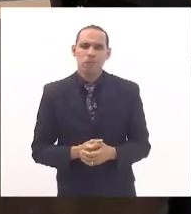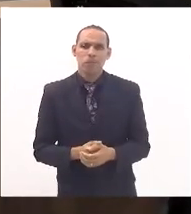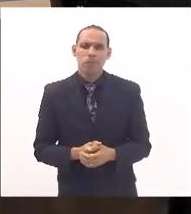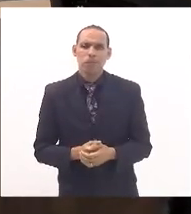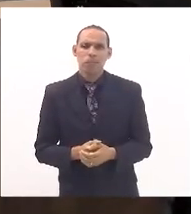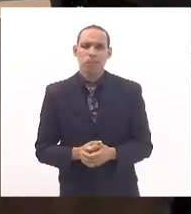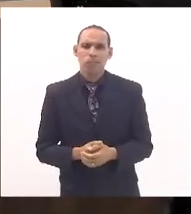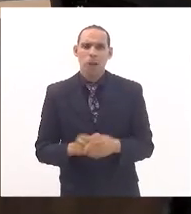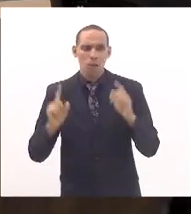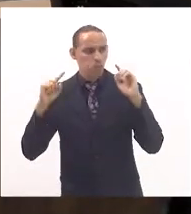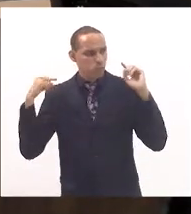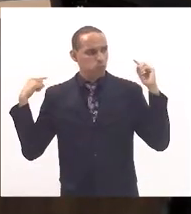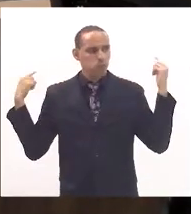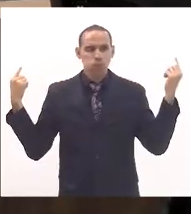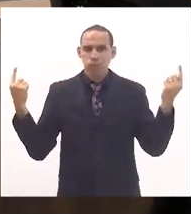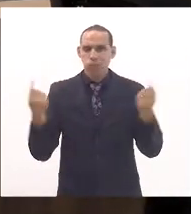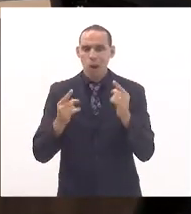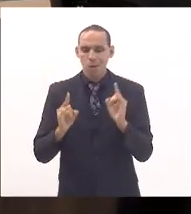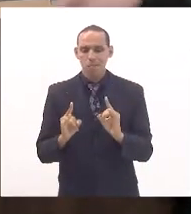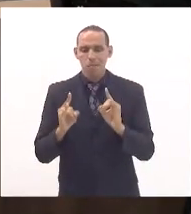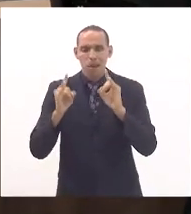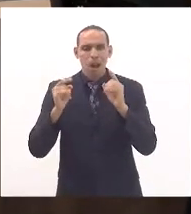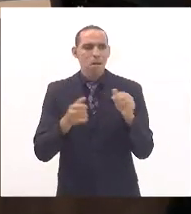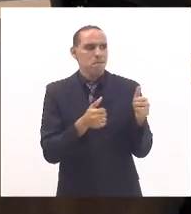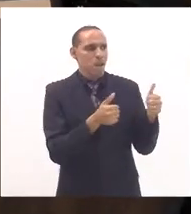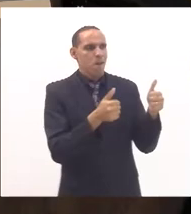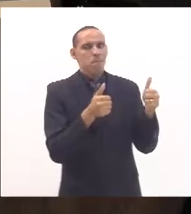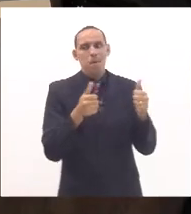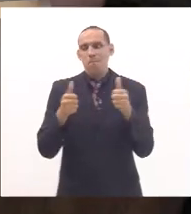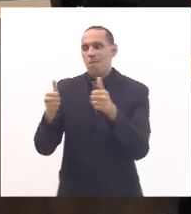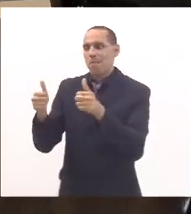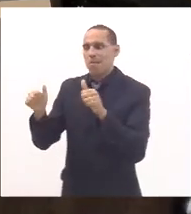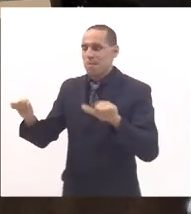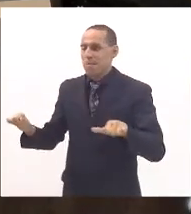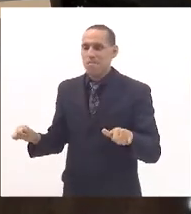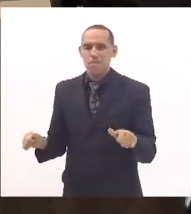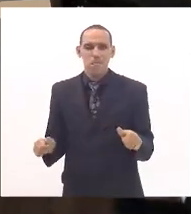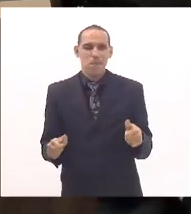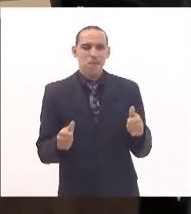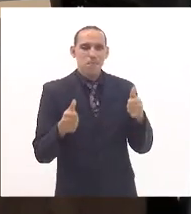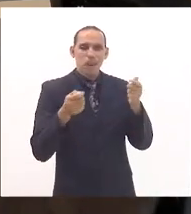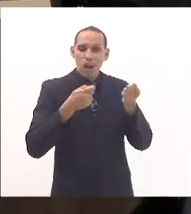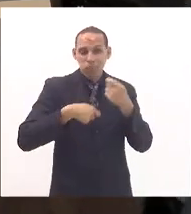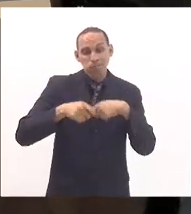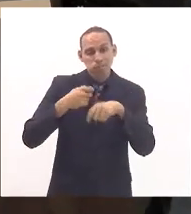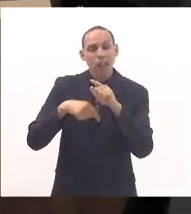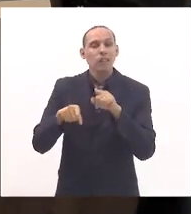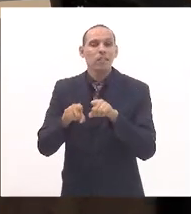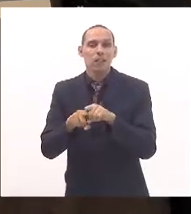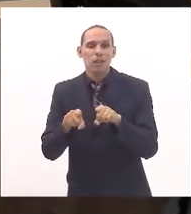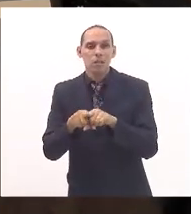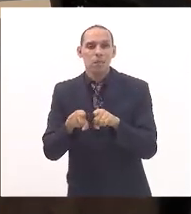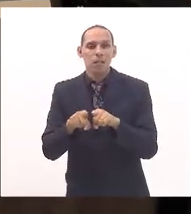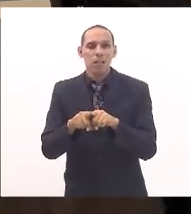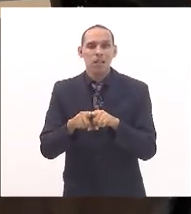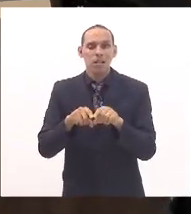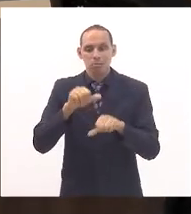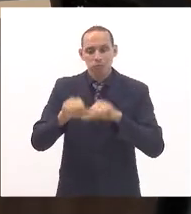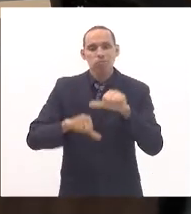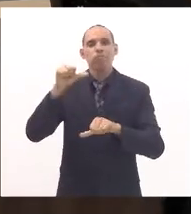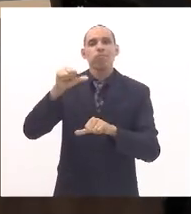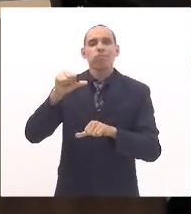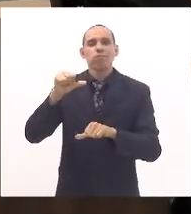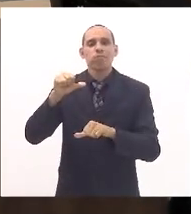em torno desse prédio, para revitalizar o comércio, se transformaria o